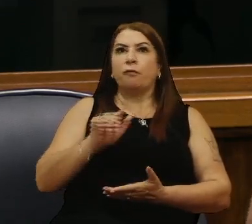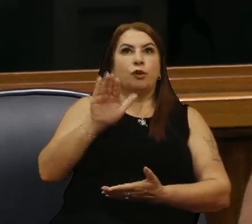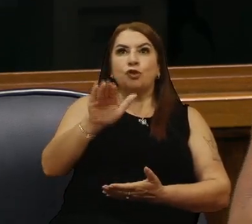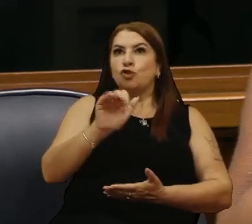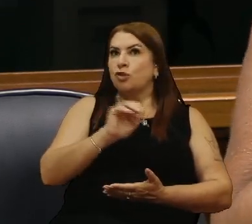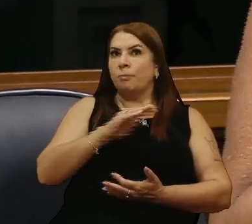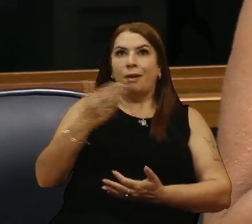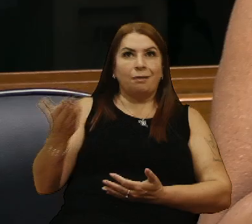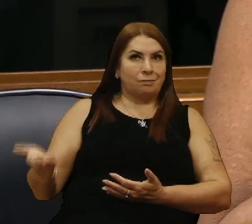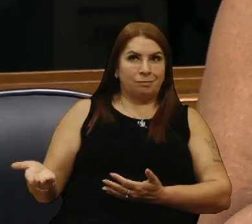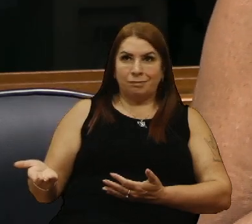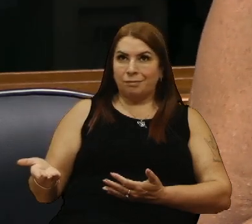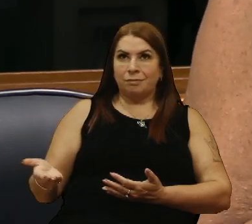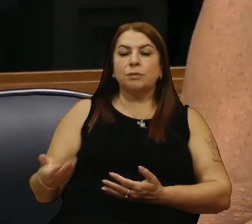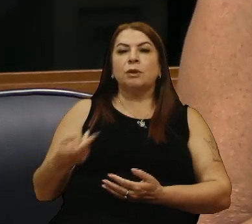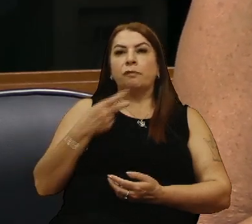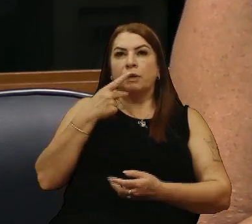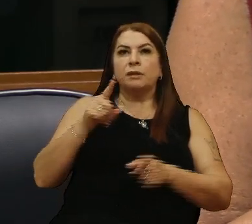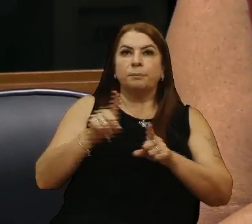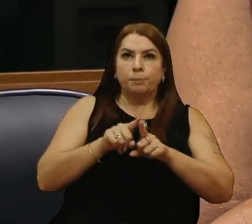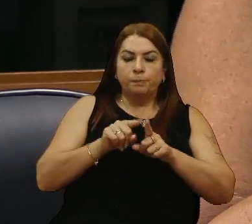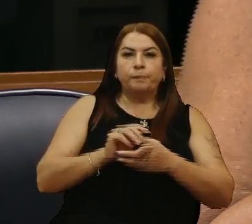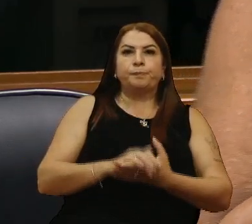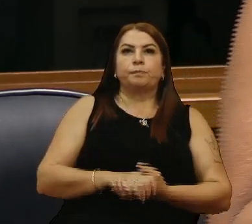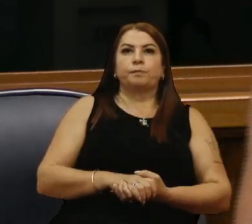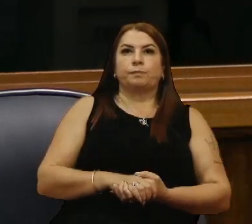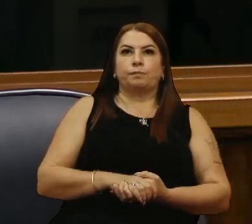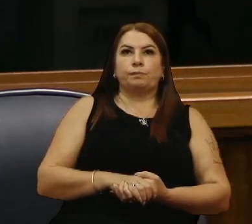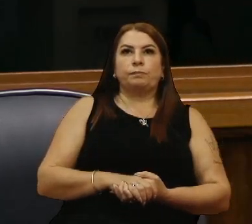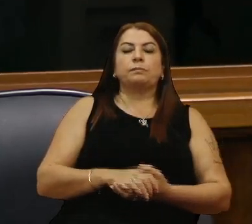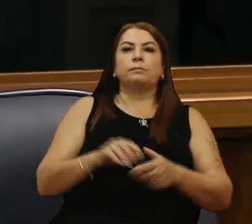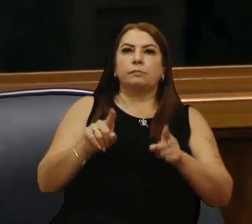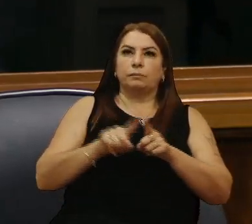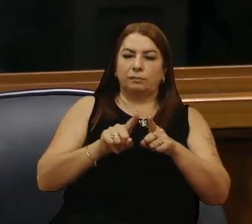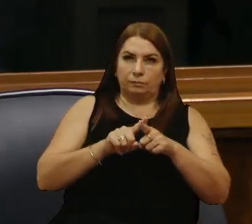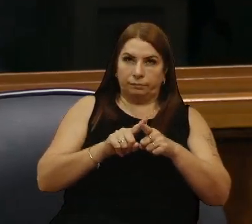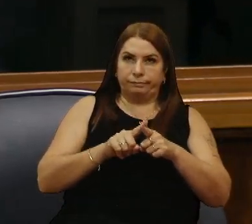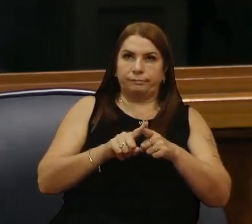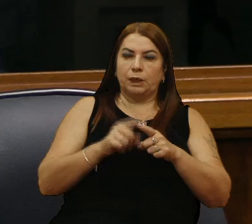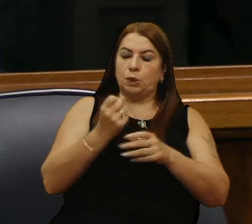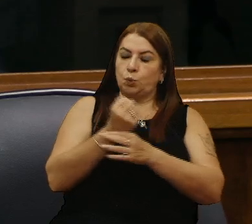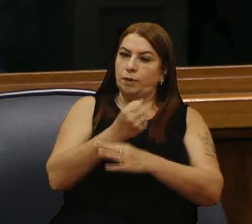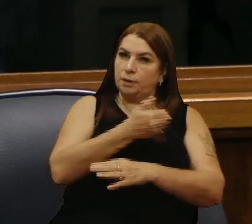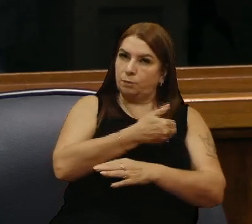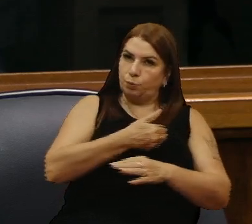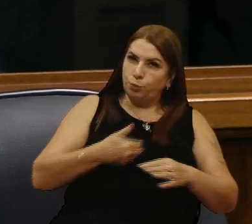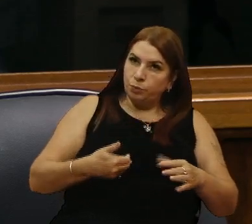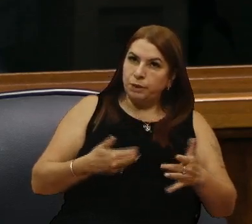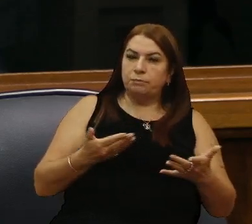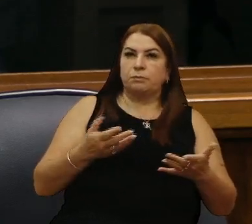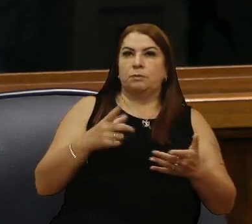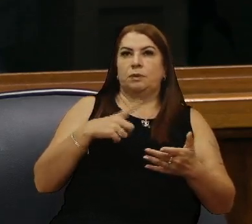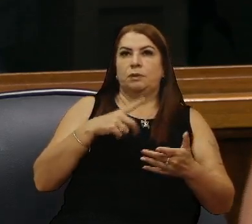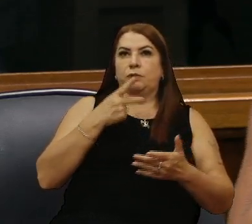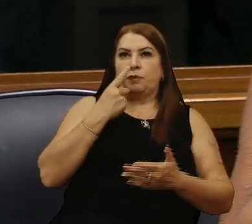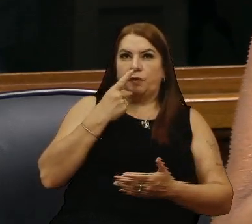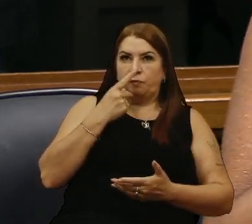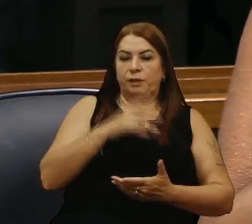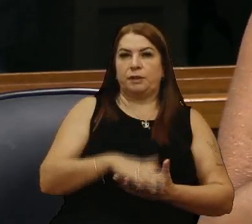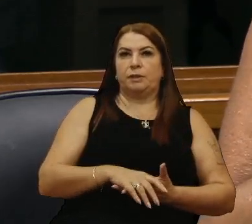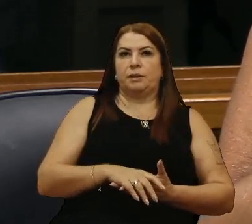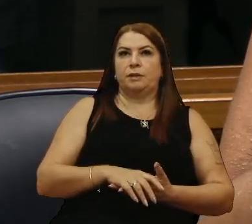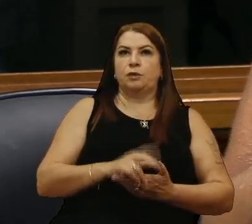chamados ainda. Também quero ressaltar que também é uma questão de segurança pública quando a gente fala